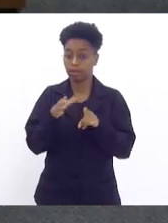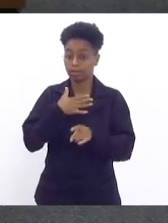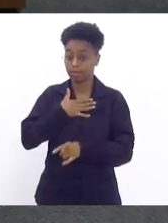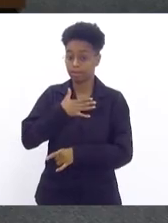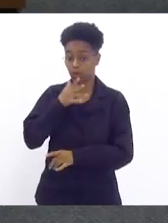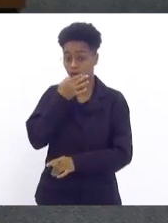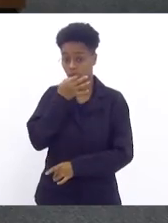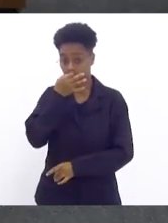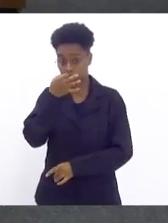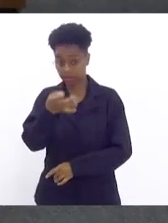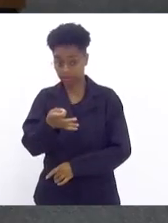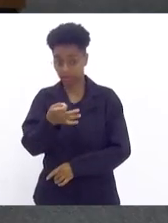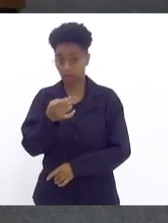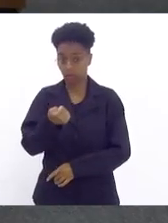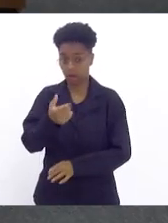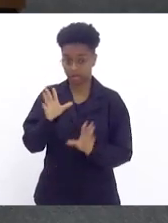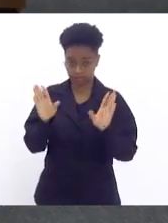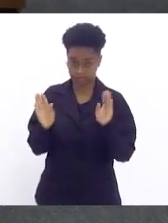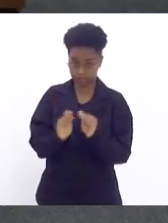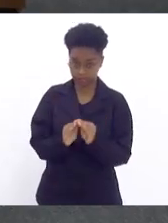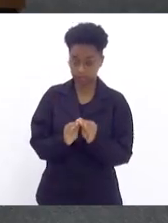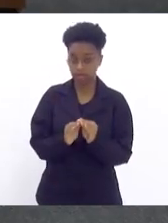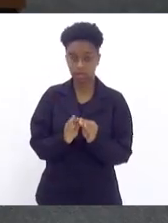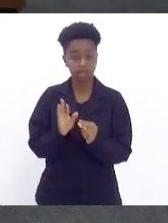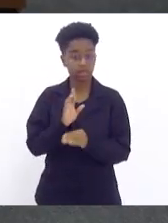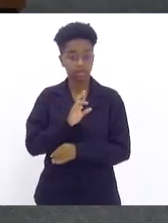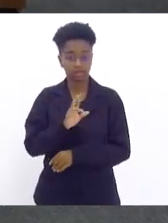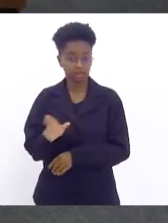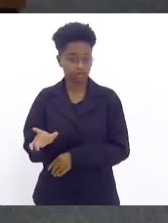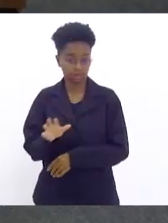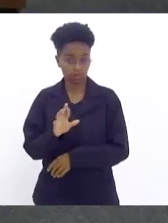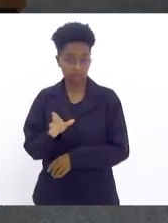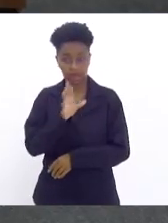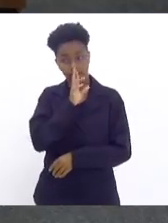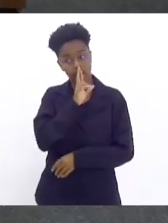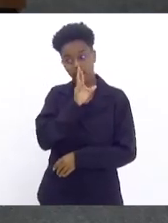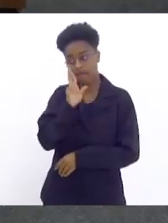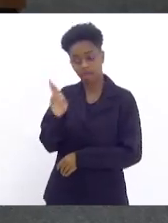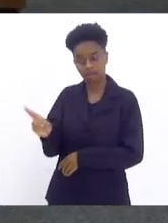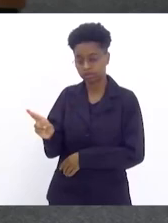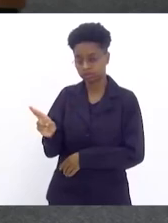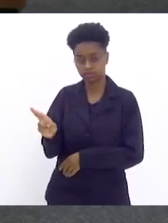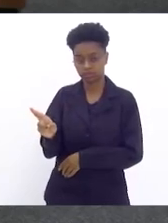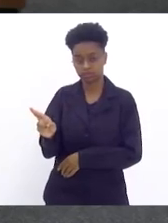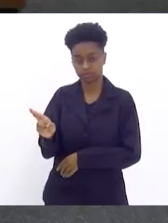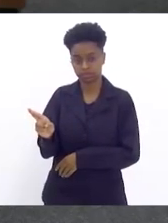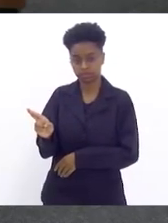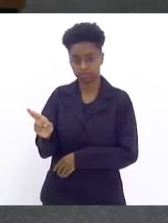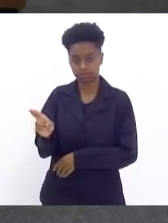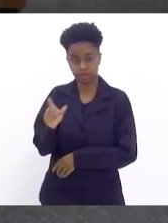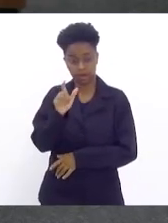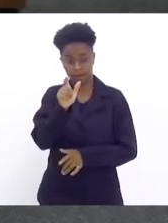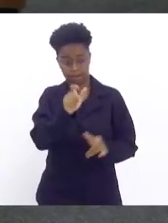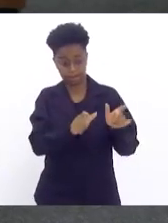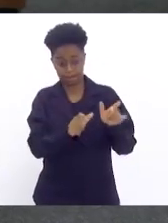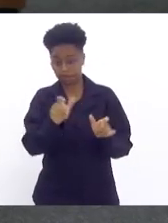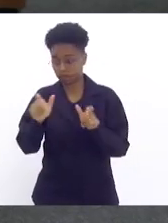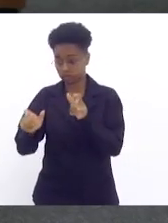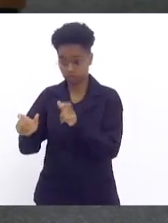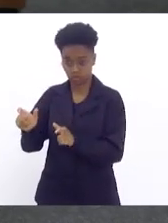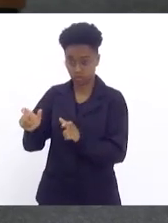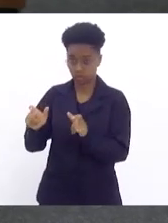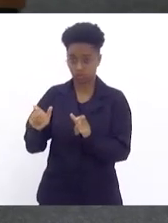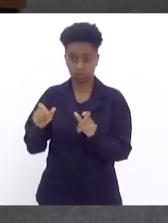concepção e para concluir não foi devidamente respo ndida por pelos personagens que foram